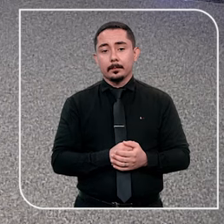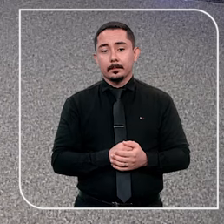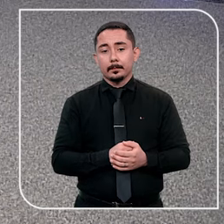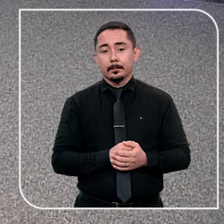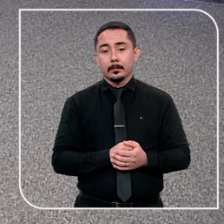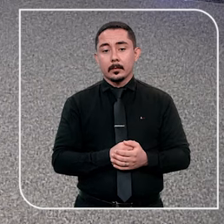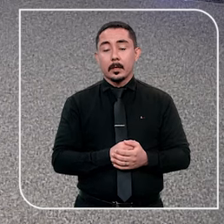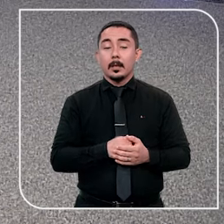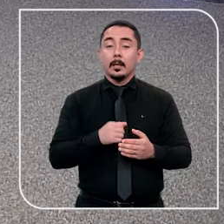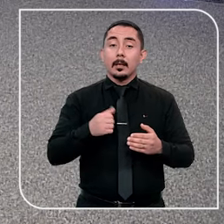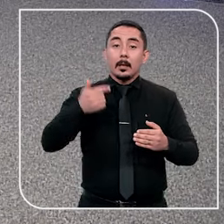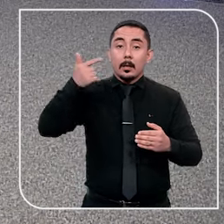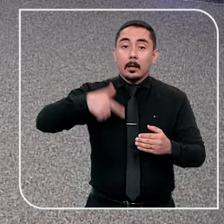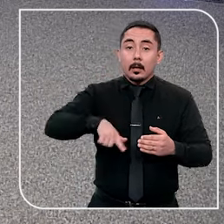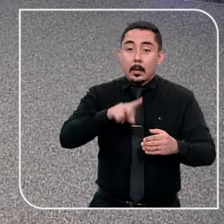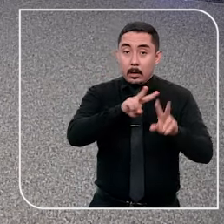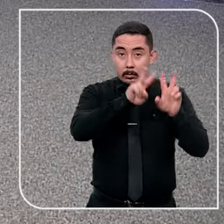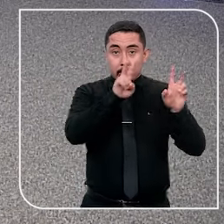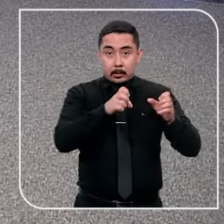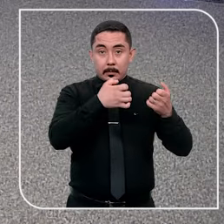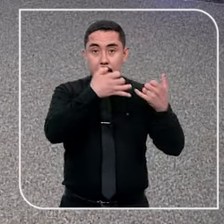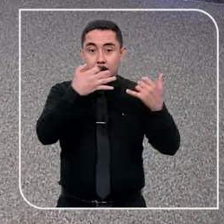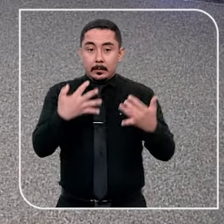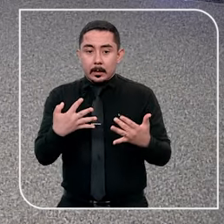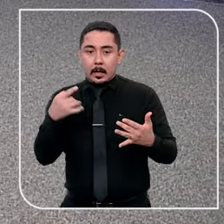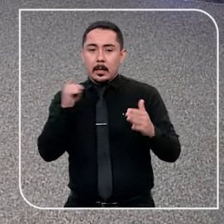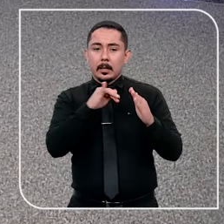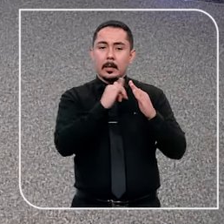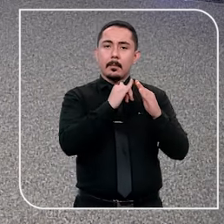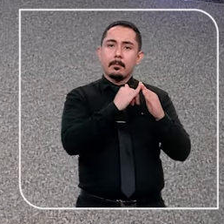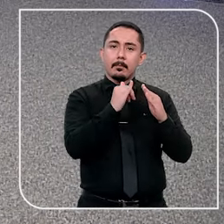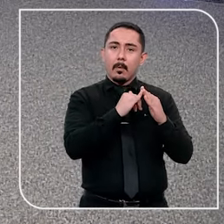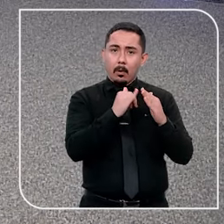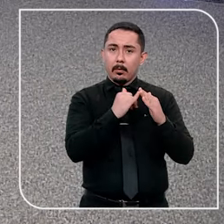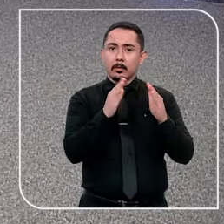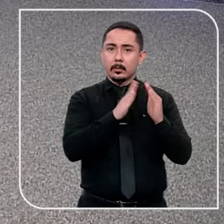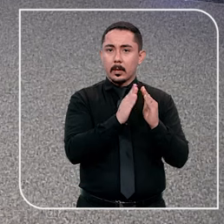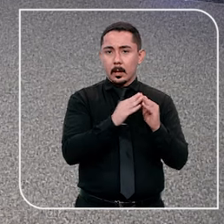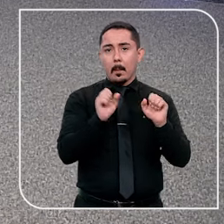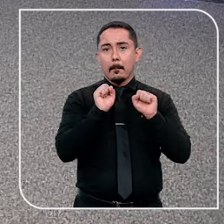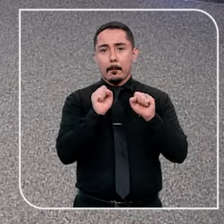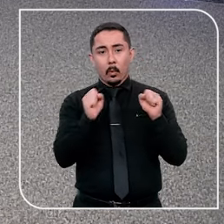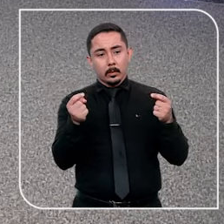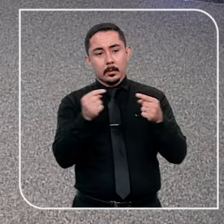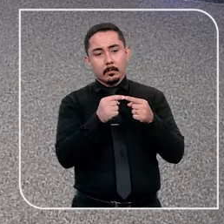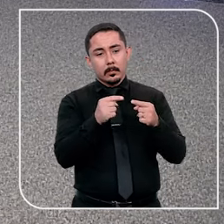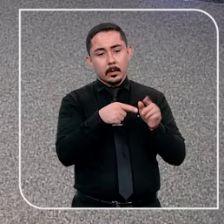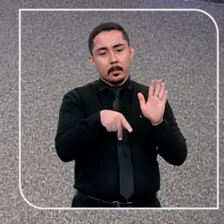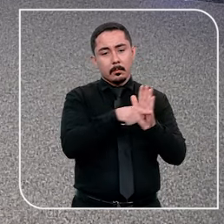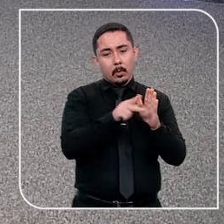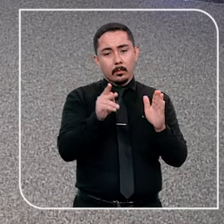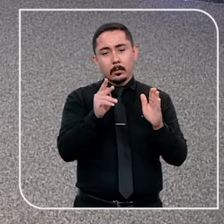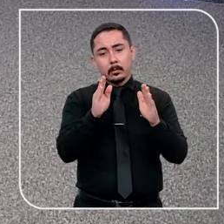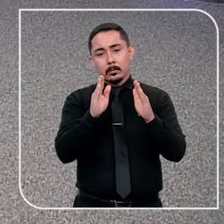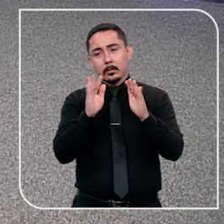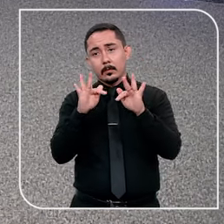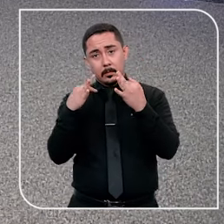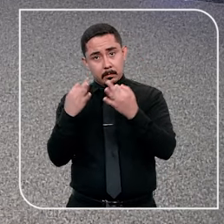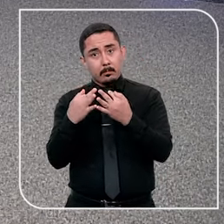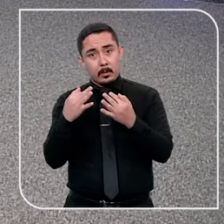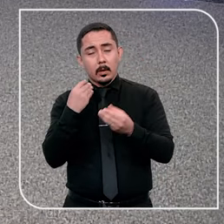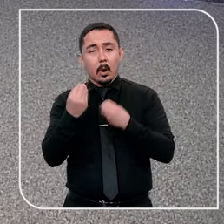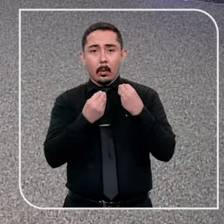gente continua com esse assunto para te explicar quando um imóvel Residencial pode ser considerado bem de família E